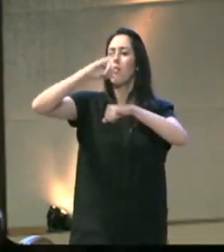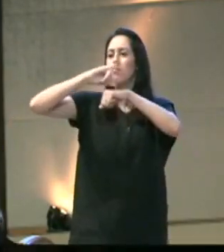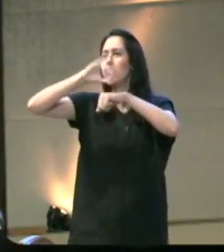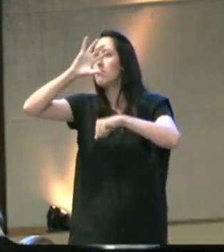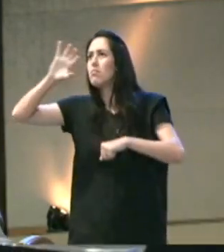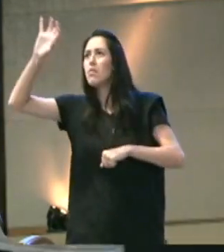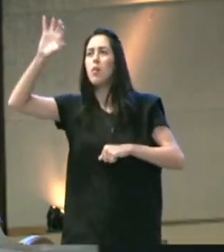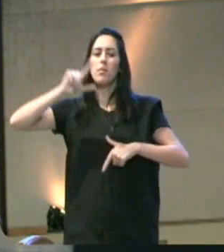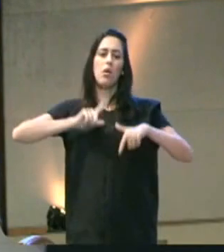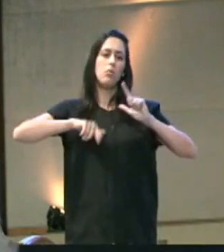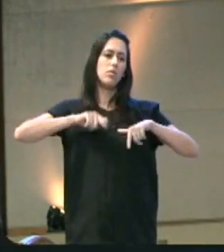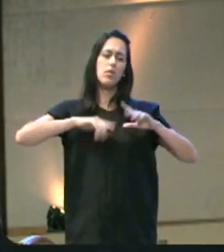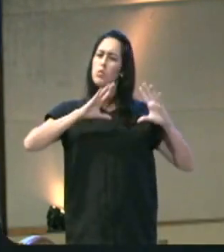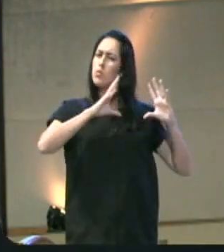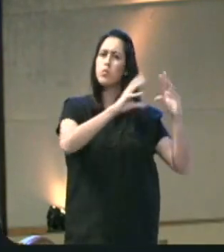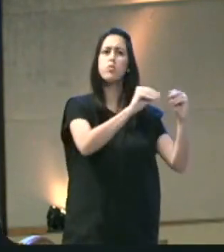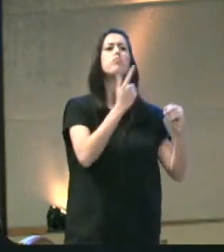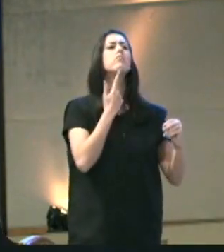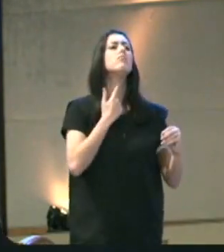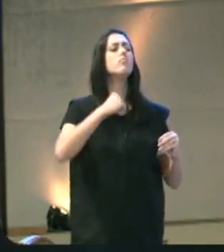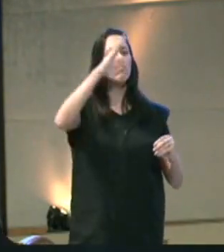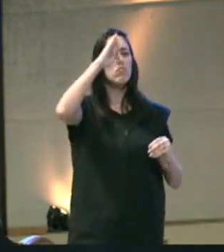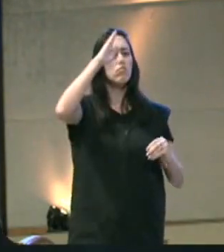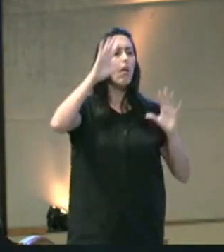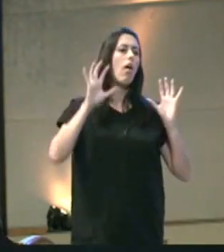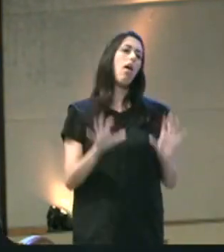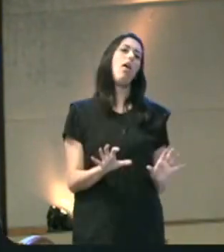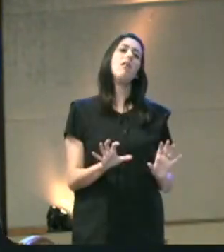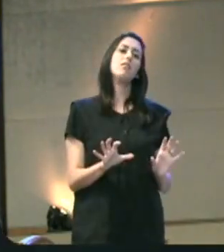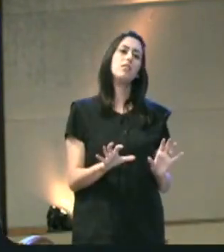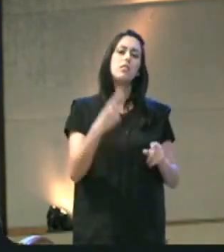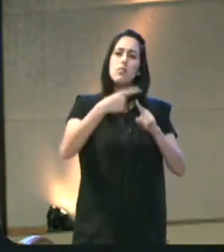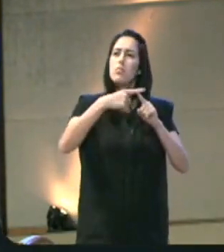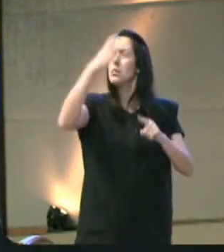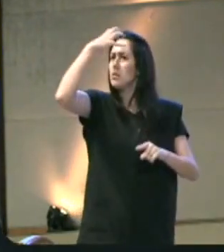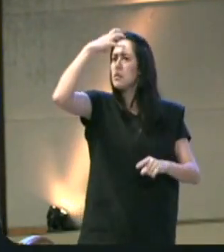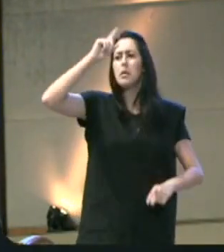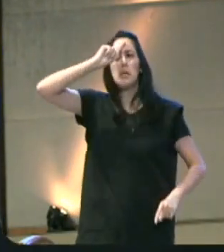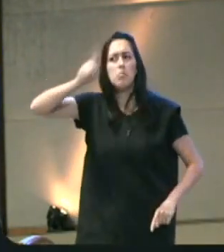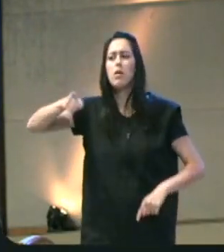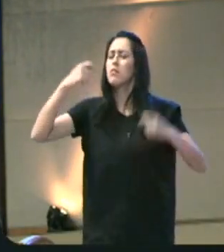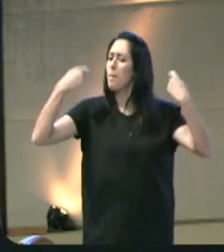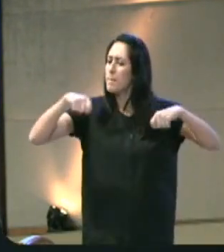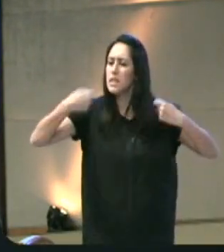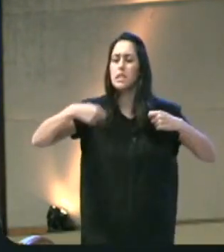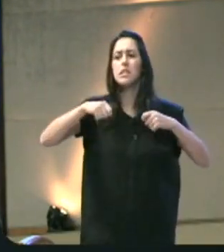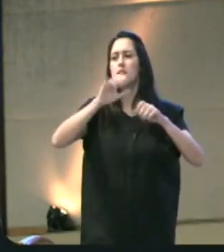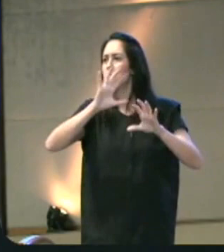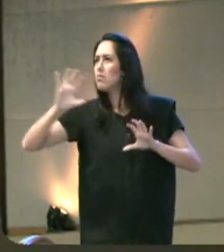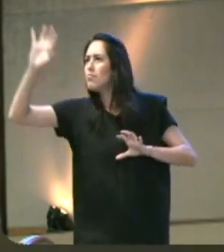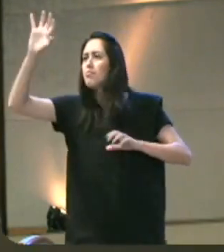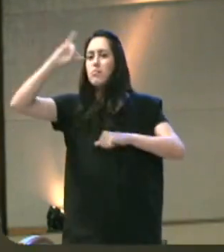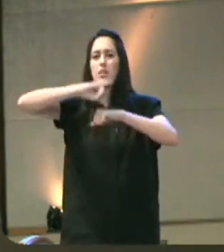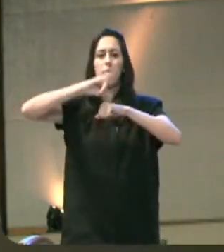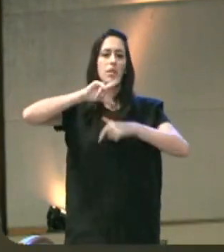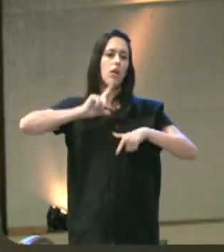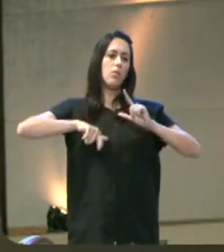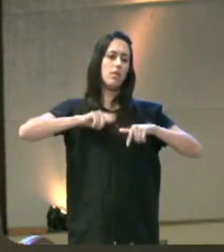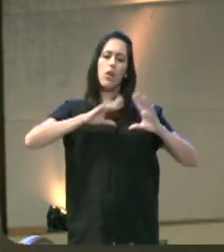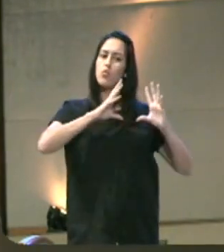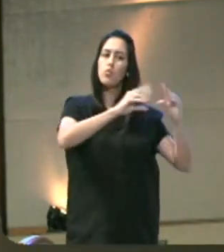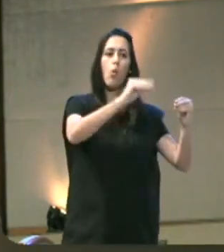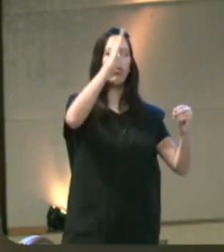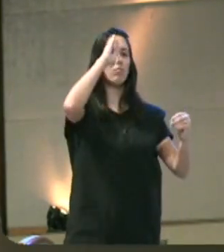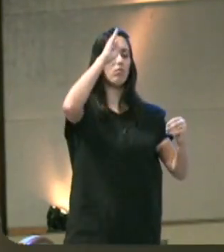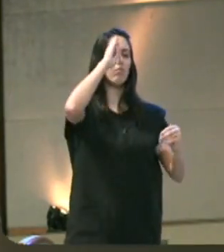tão especializada quanto esta, porque o rei mandou a tropa de elite dele para prender Eliseu, o